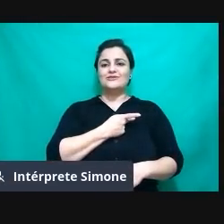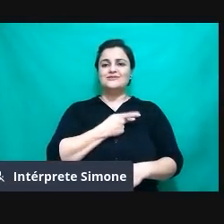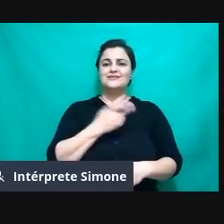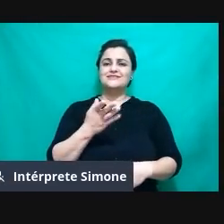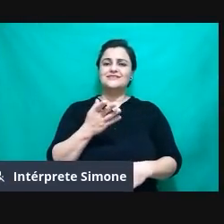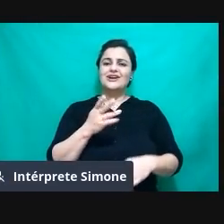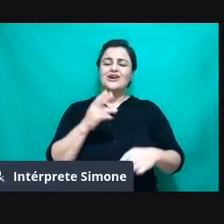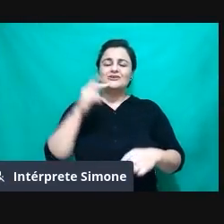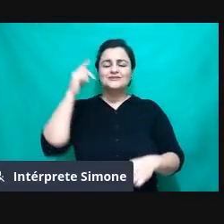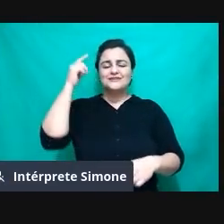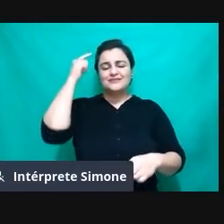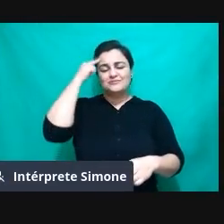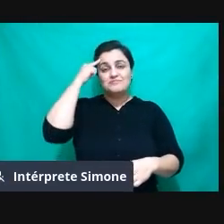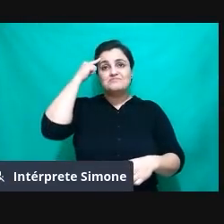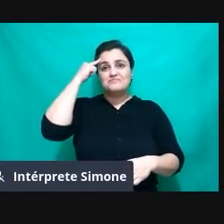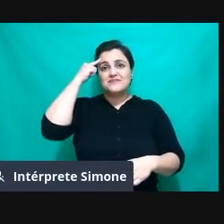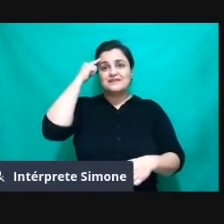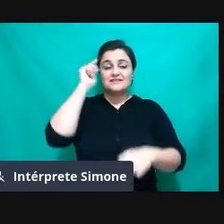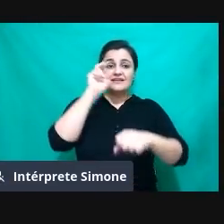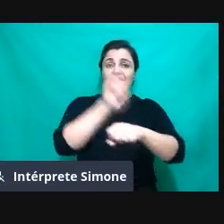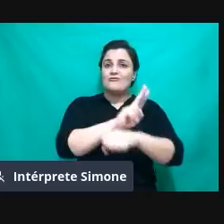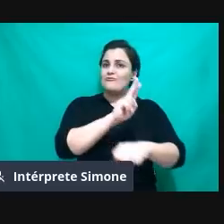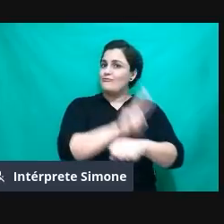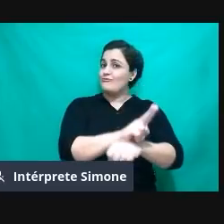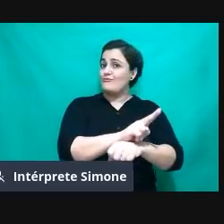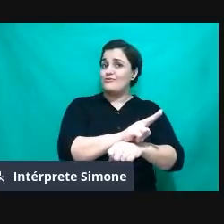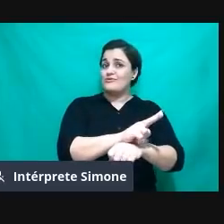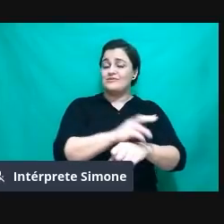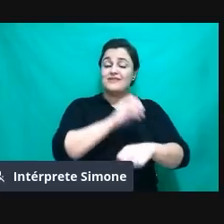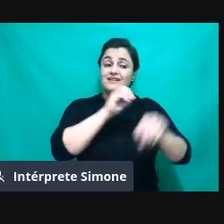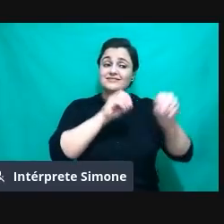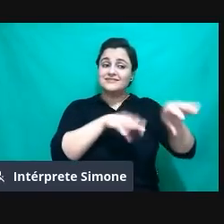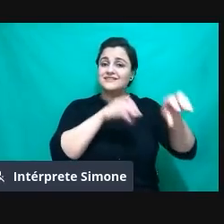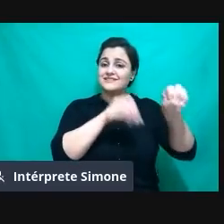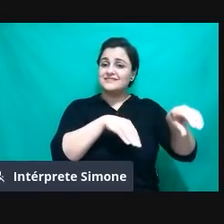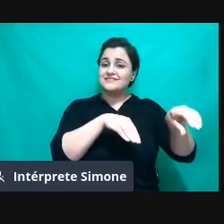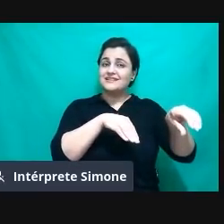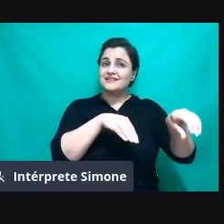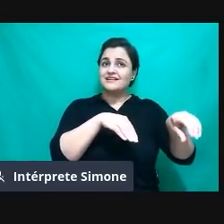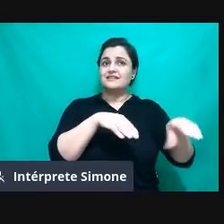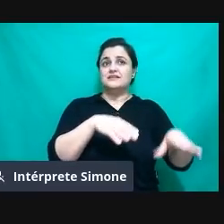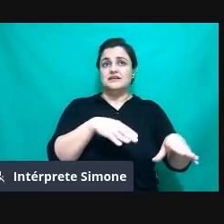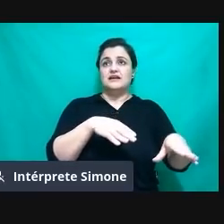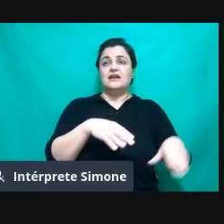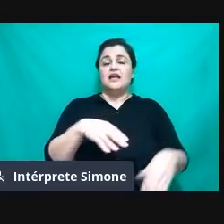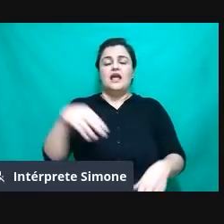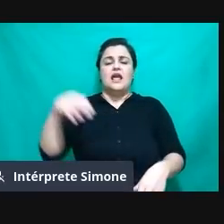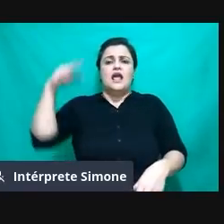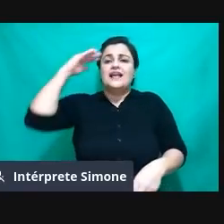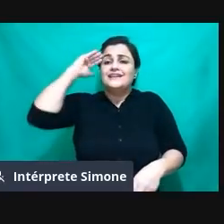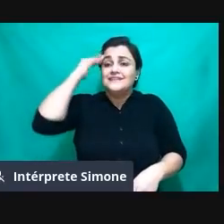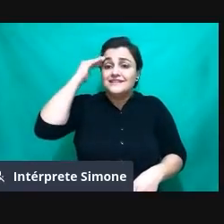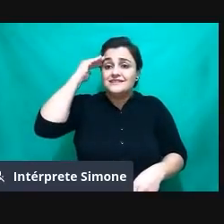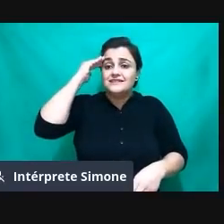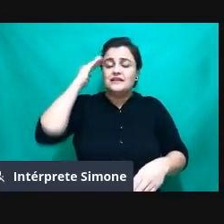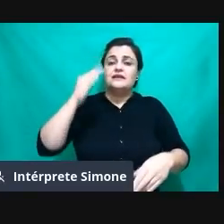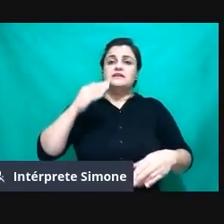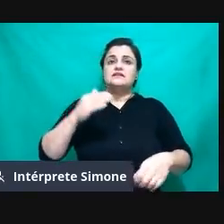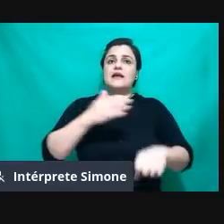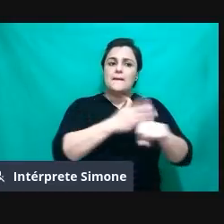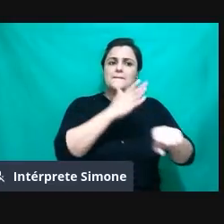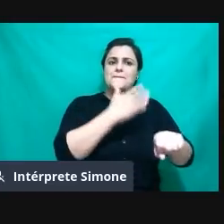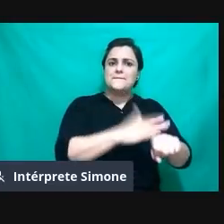em mente que a fala é diferente da escrita. Isso também faz parte da variação linguística, porque é